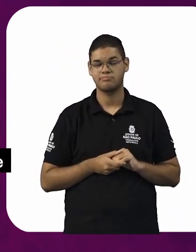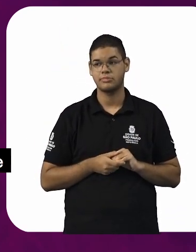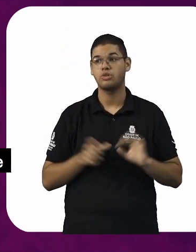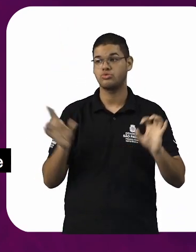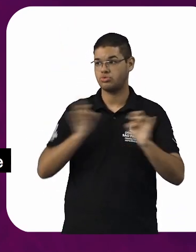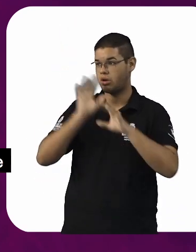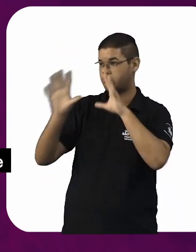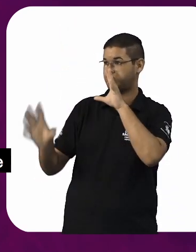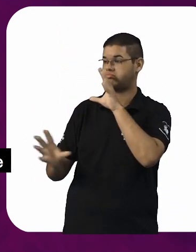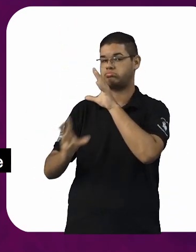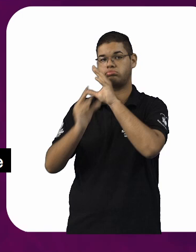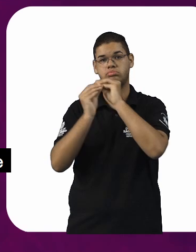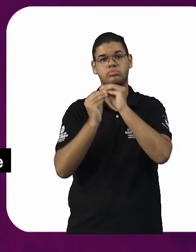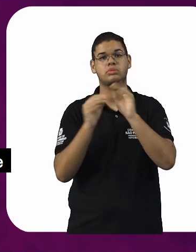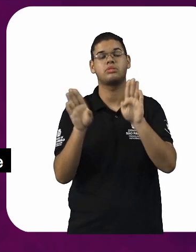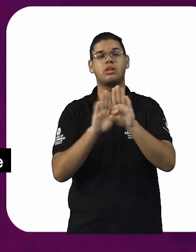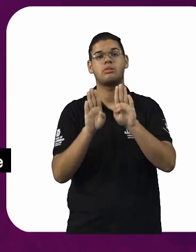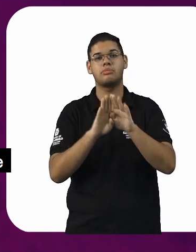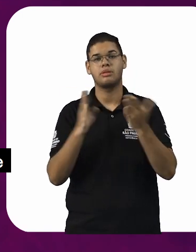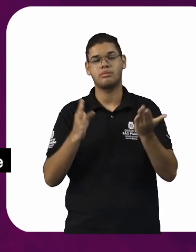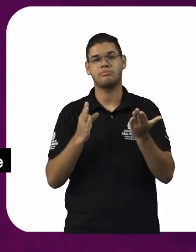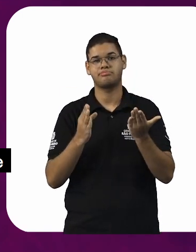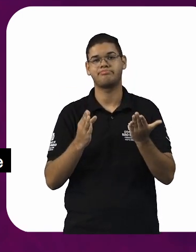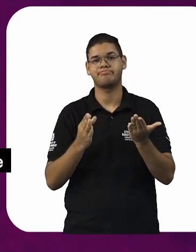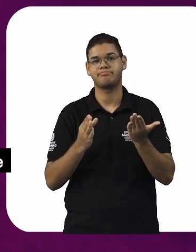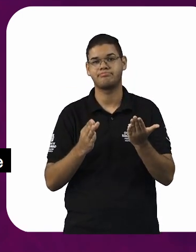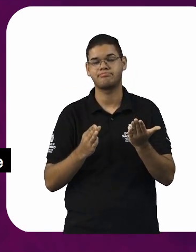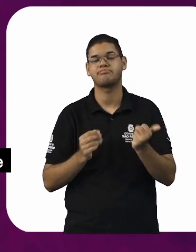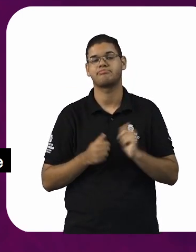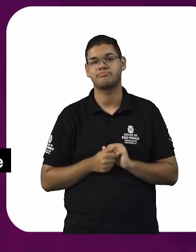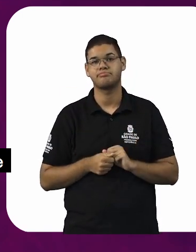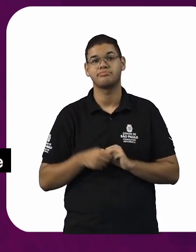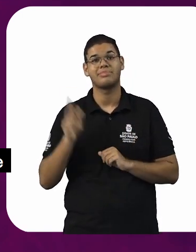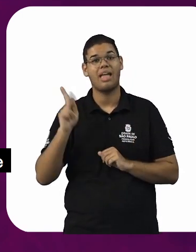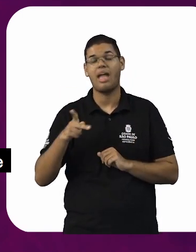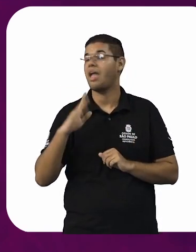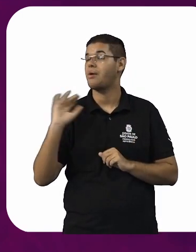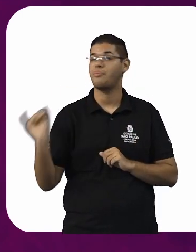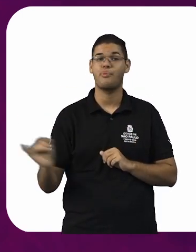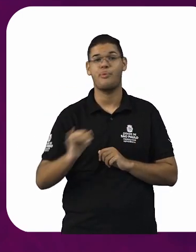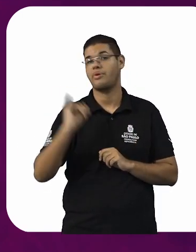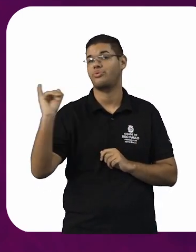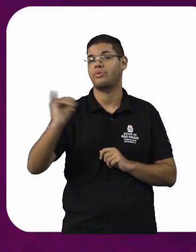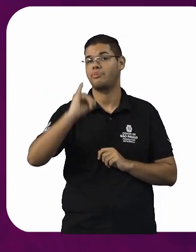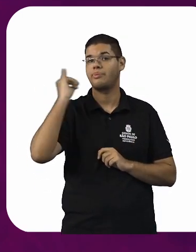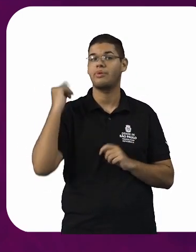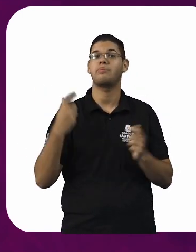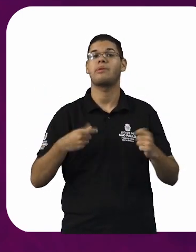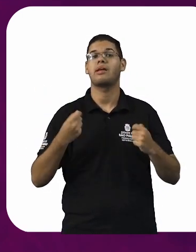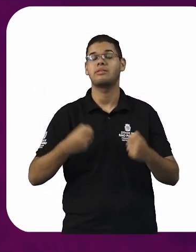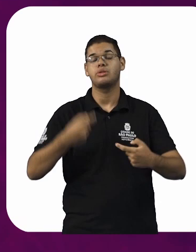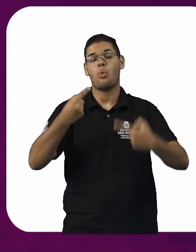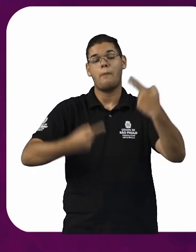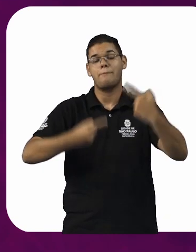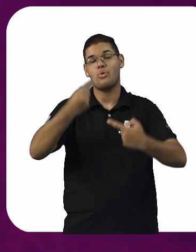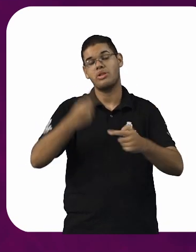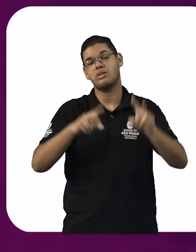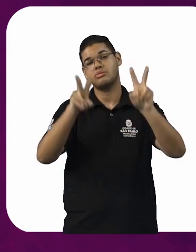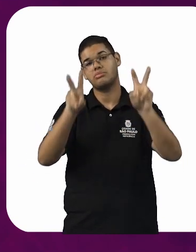complementar também que a questão da interseccionalidade é muito importante, tem que ser levada em conta com políticas